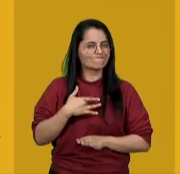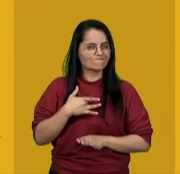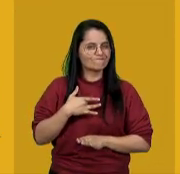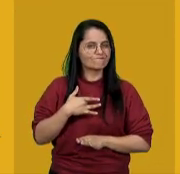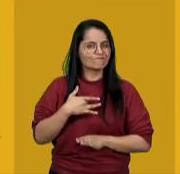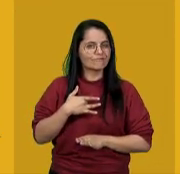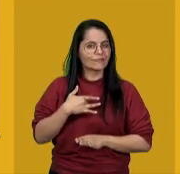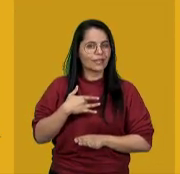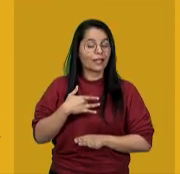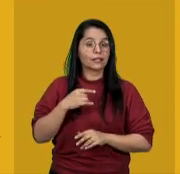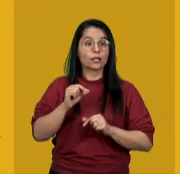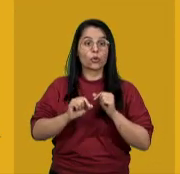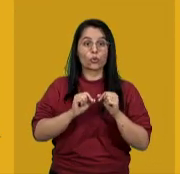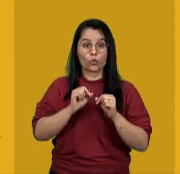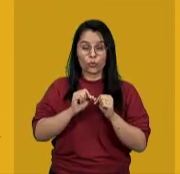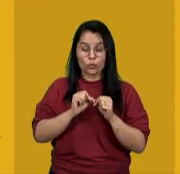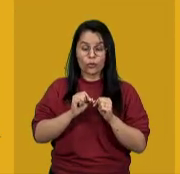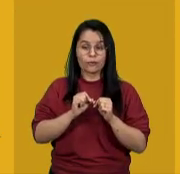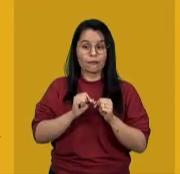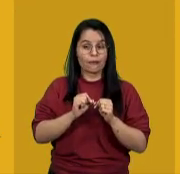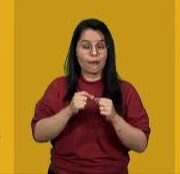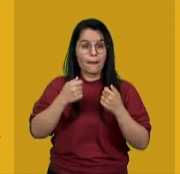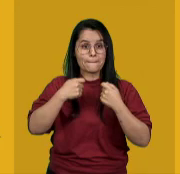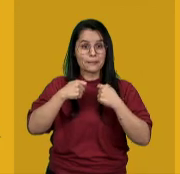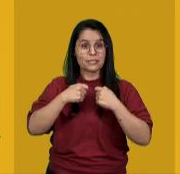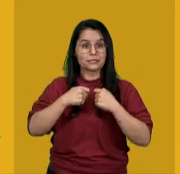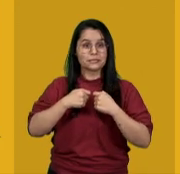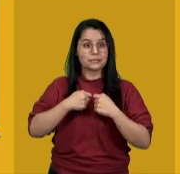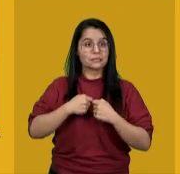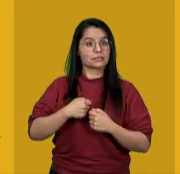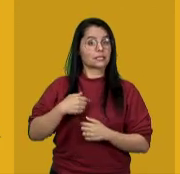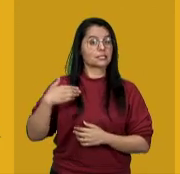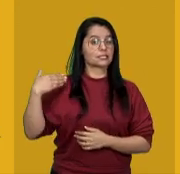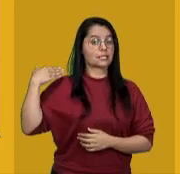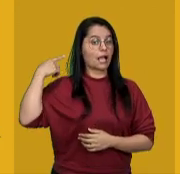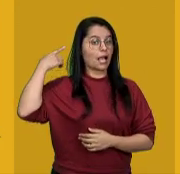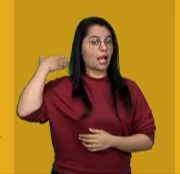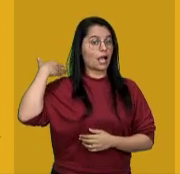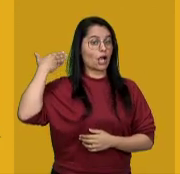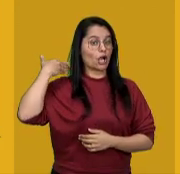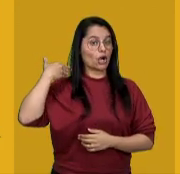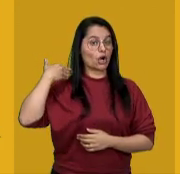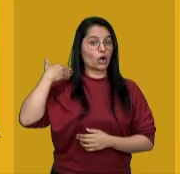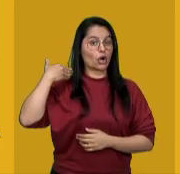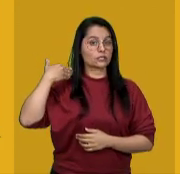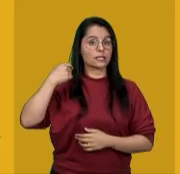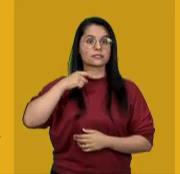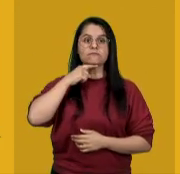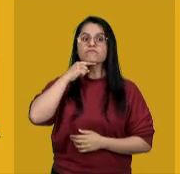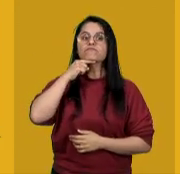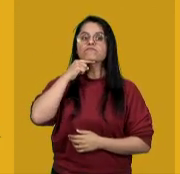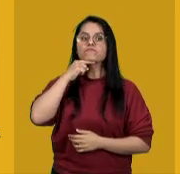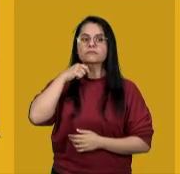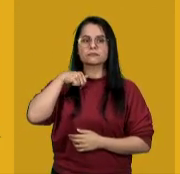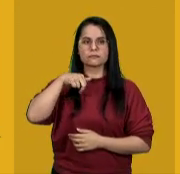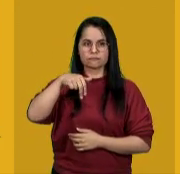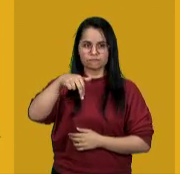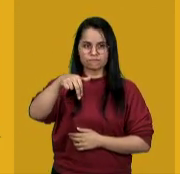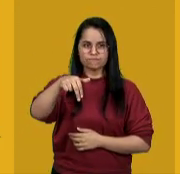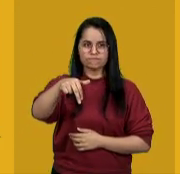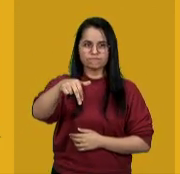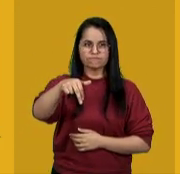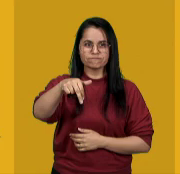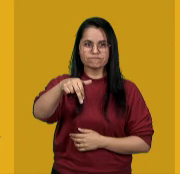Mantenha as costas retas e a cabeça erguida ao caminhar. Essa é a primeira dica. Cabeça